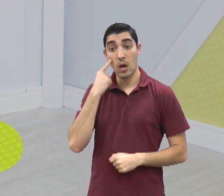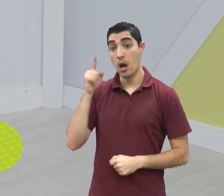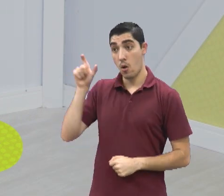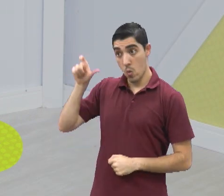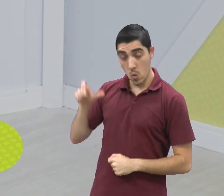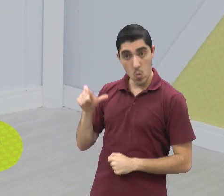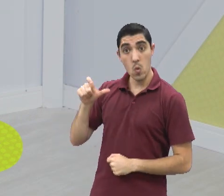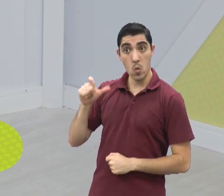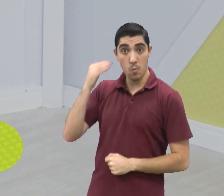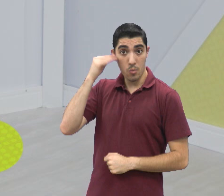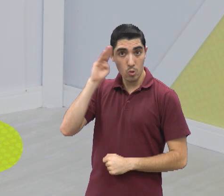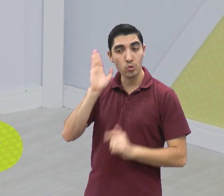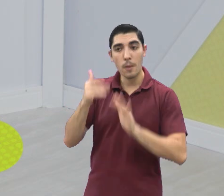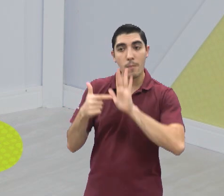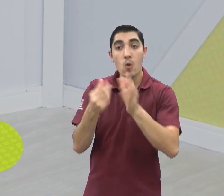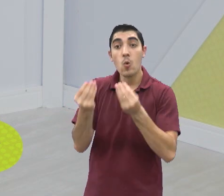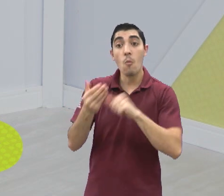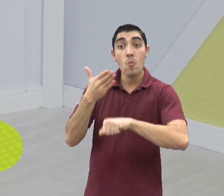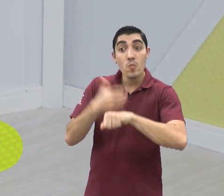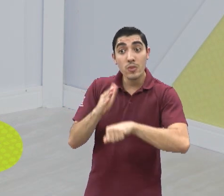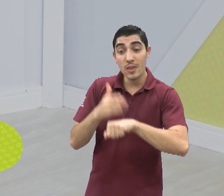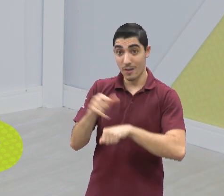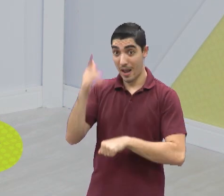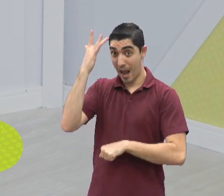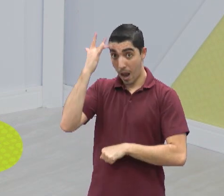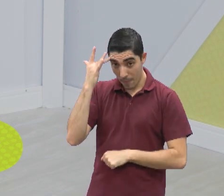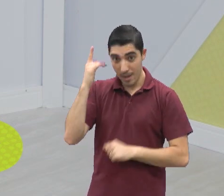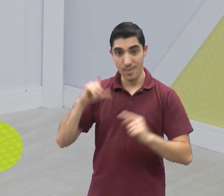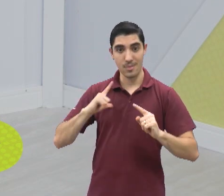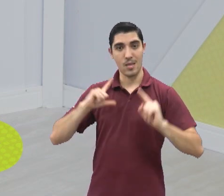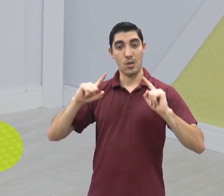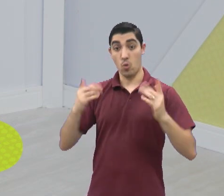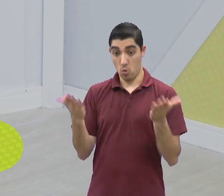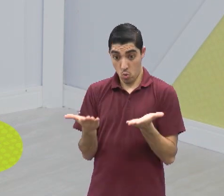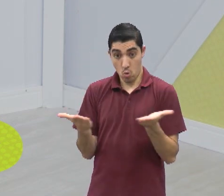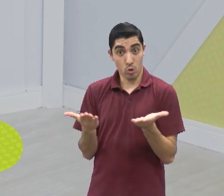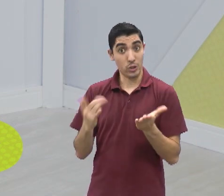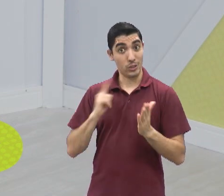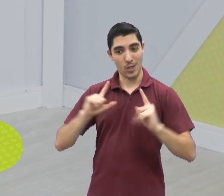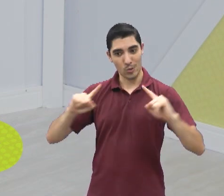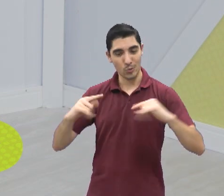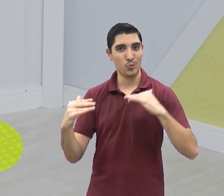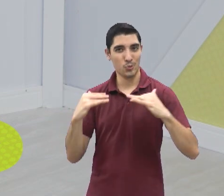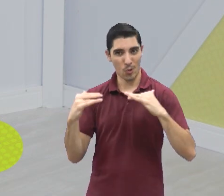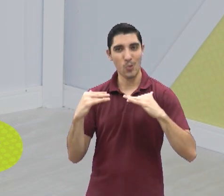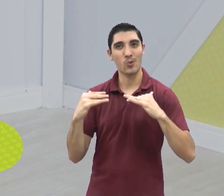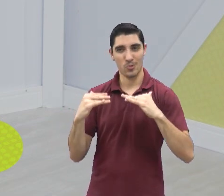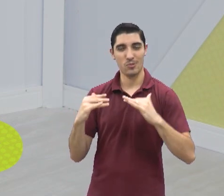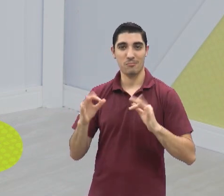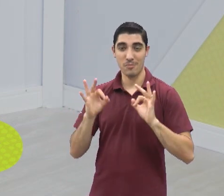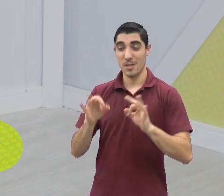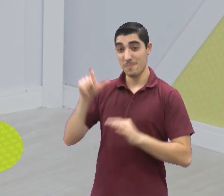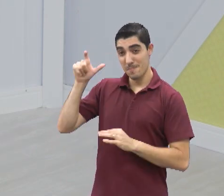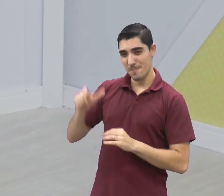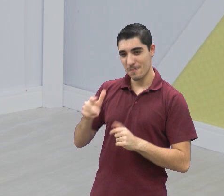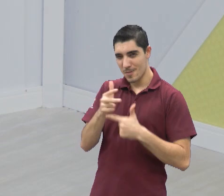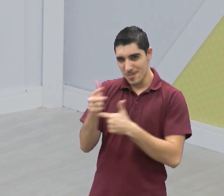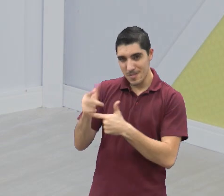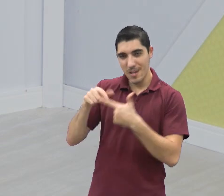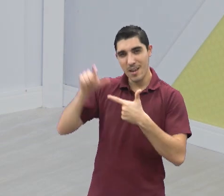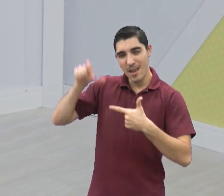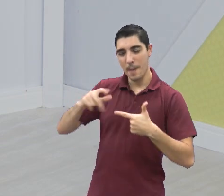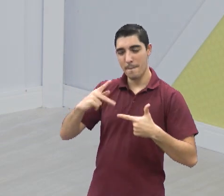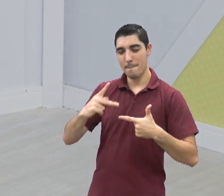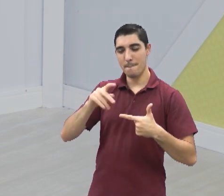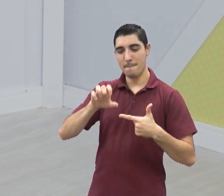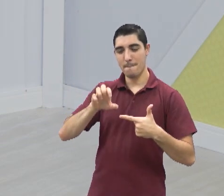para os primeiros 40 minutos da decisão, que começa aqui em São José. As imagens são do Flecha. Péricles